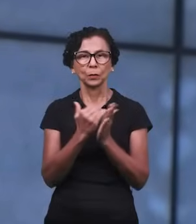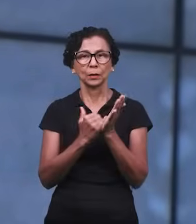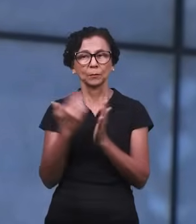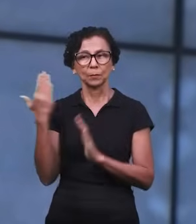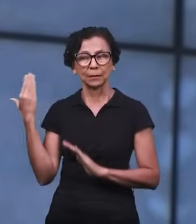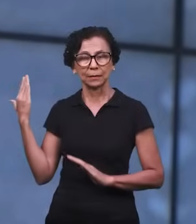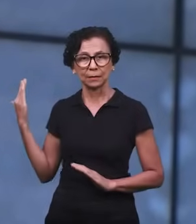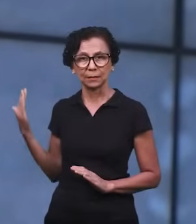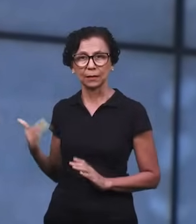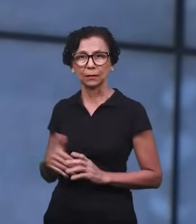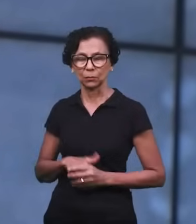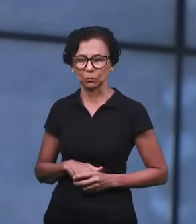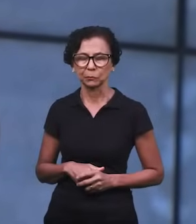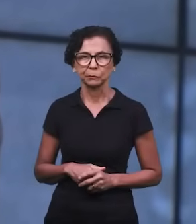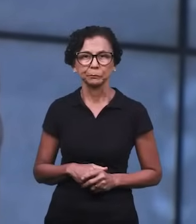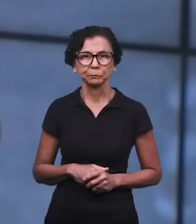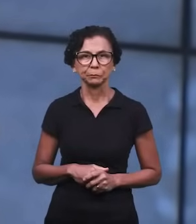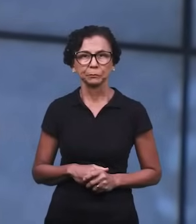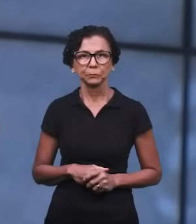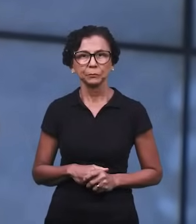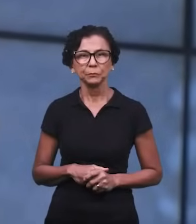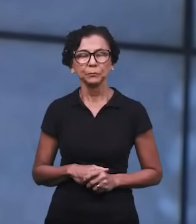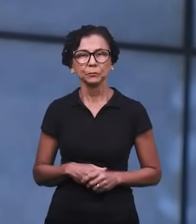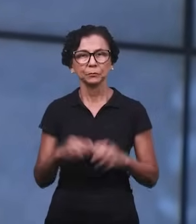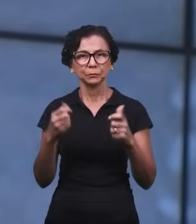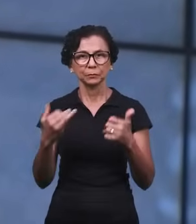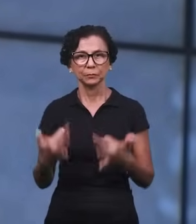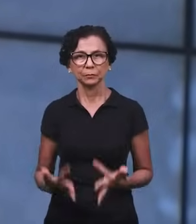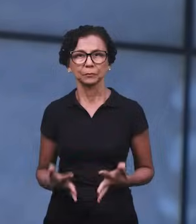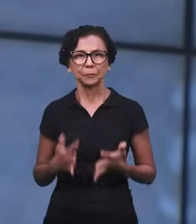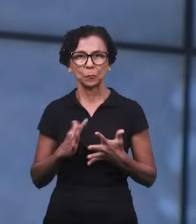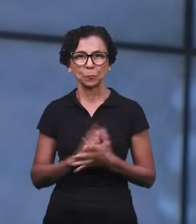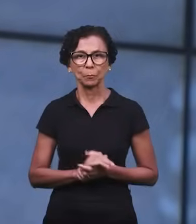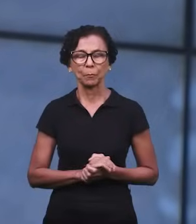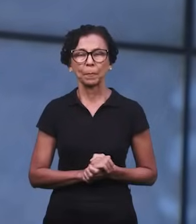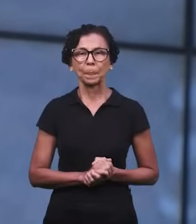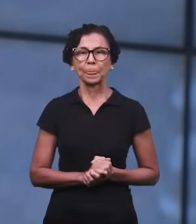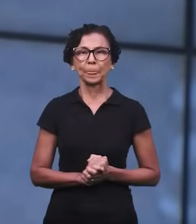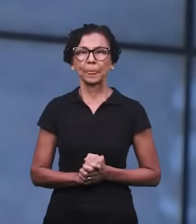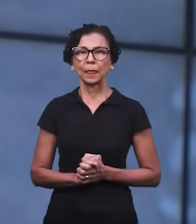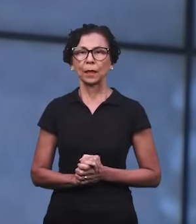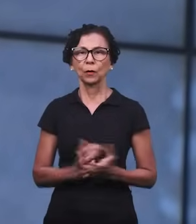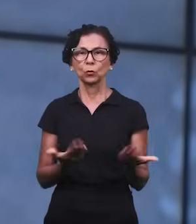vocês podem ver o seguinte: invariavelmente, quando